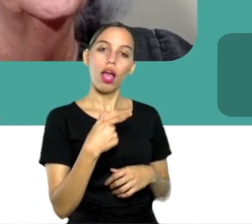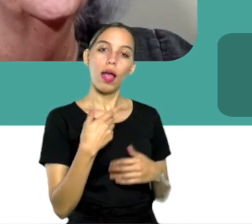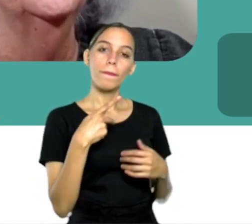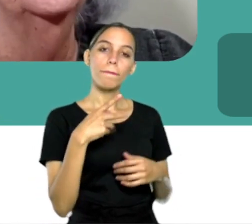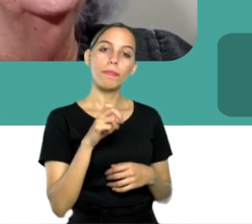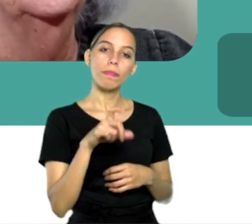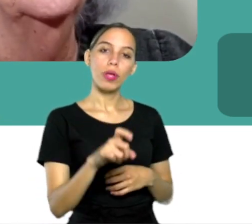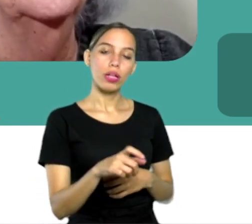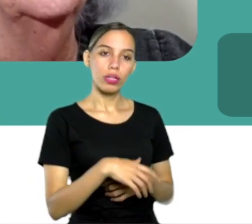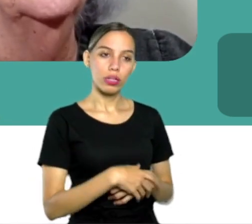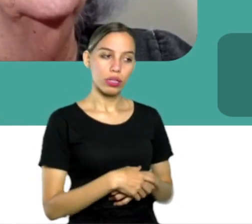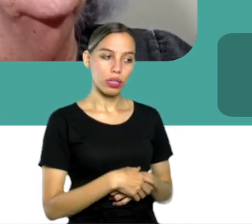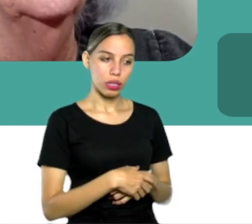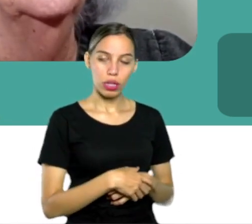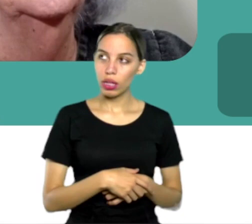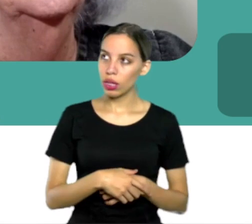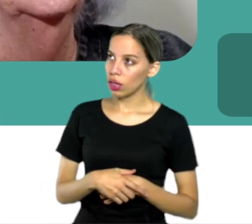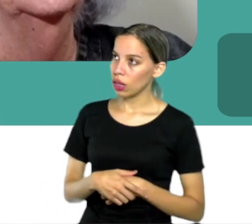esqueleto.